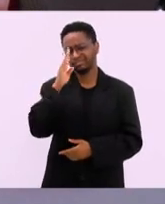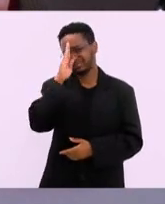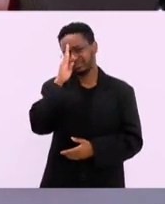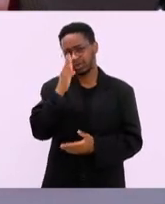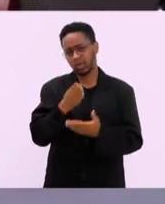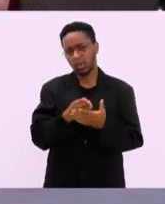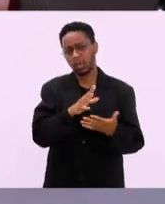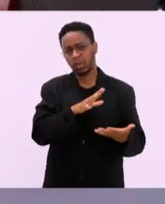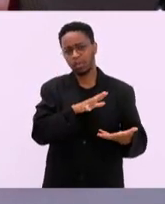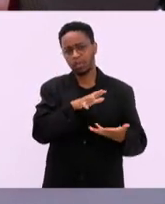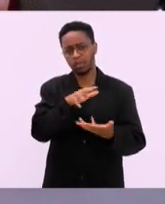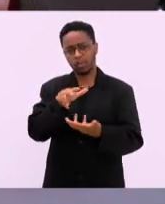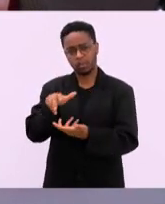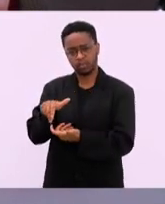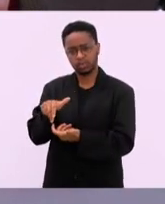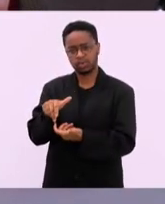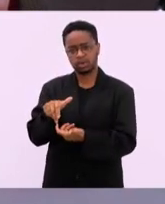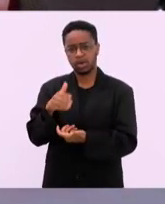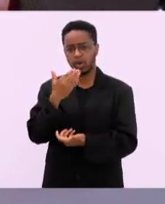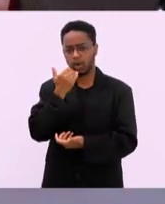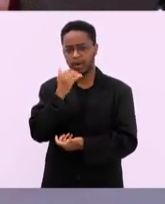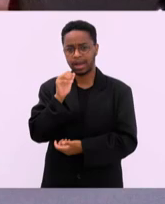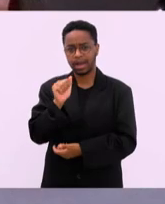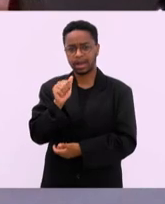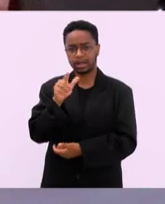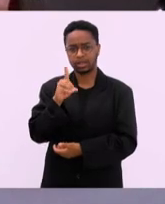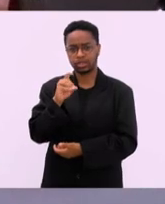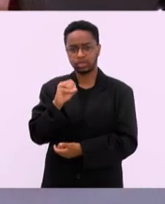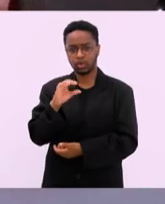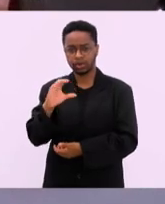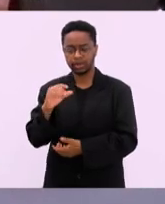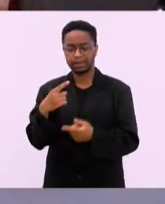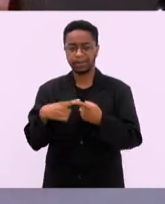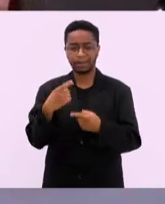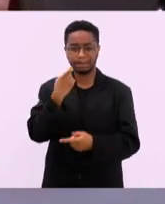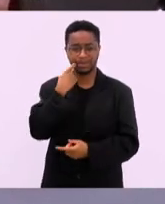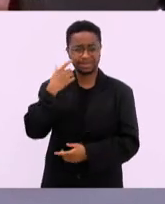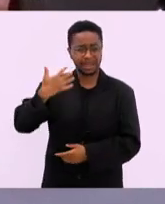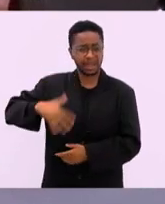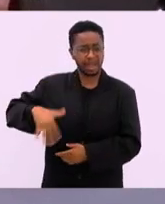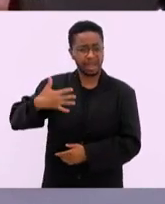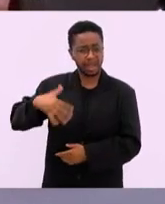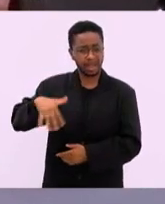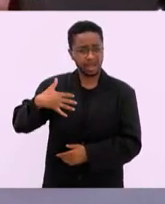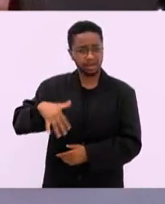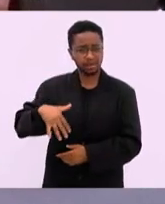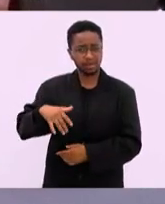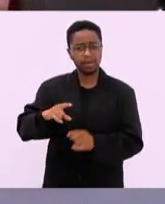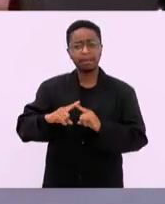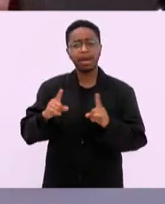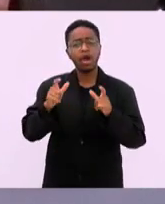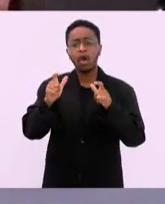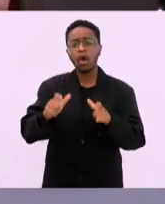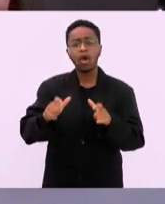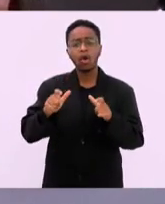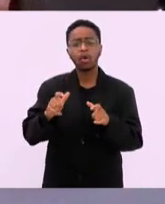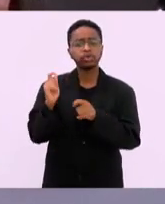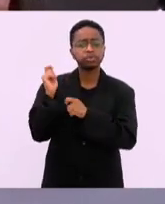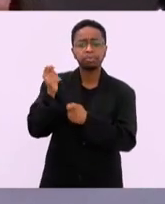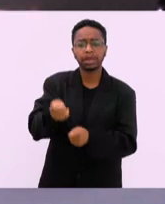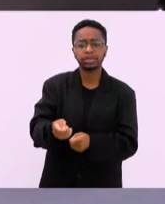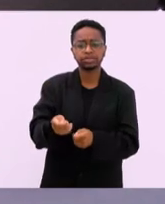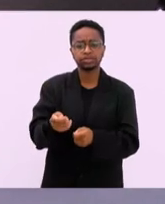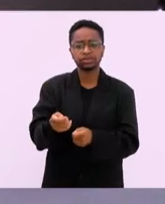mundo inteiro coma haddock, que é um peixe caríssimo, e de onde vem esse haddock para o mundo